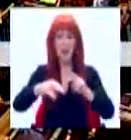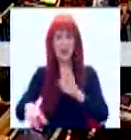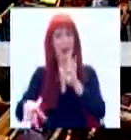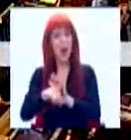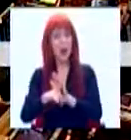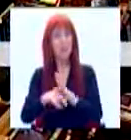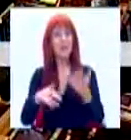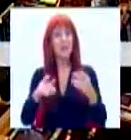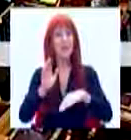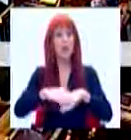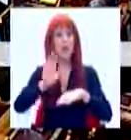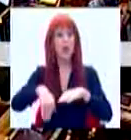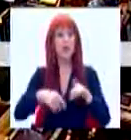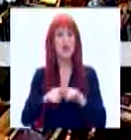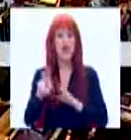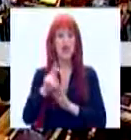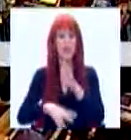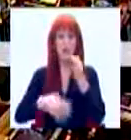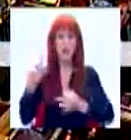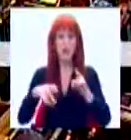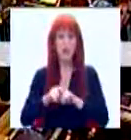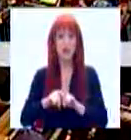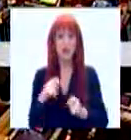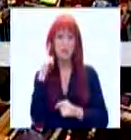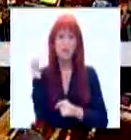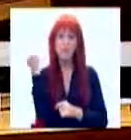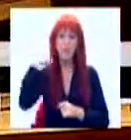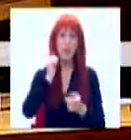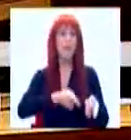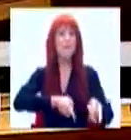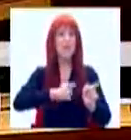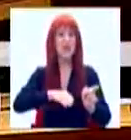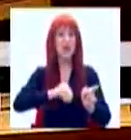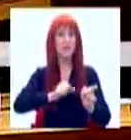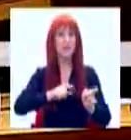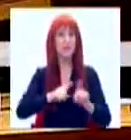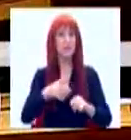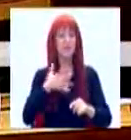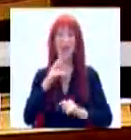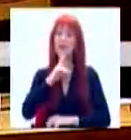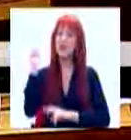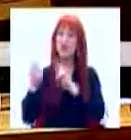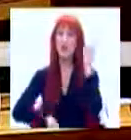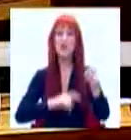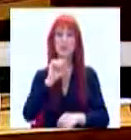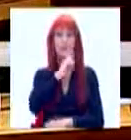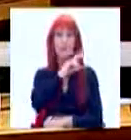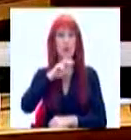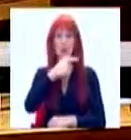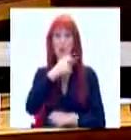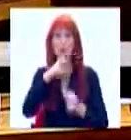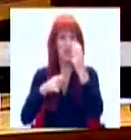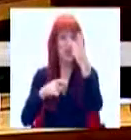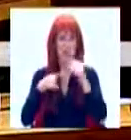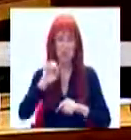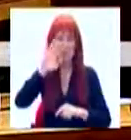legislativa relativa ao regime jurídico das contratações na pesca e que pretende responder a três compromissos.